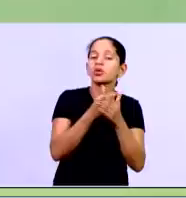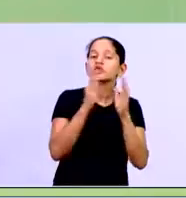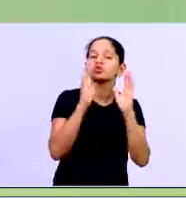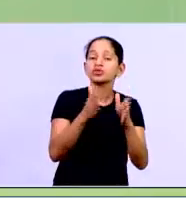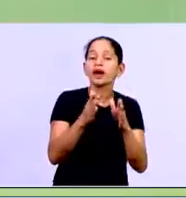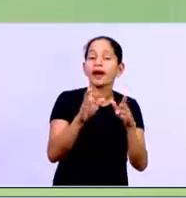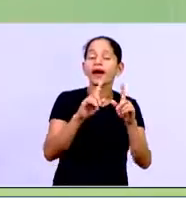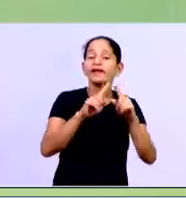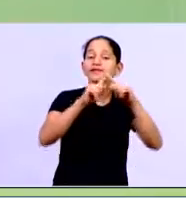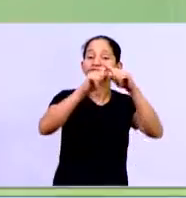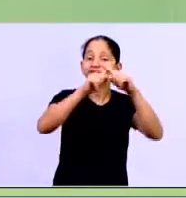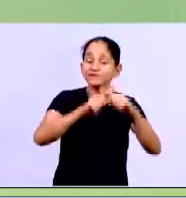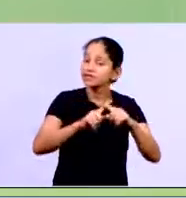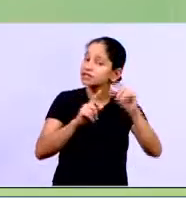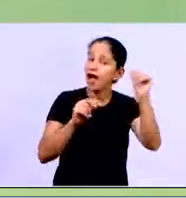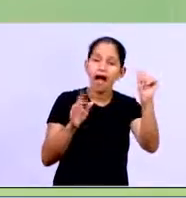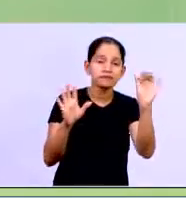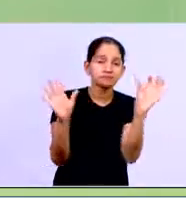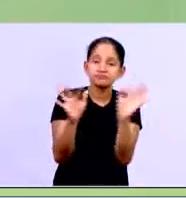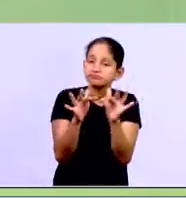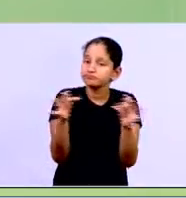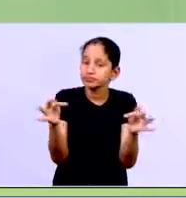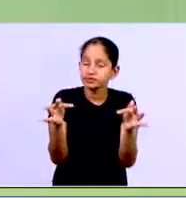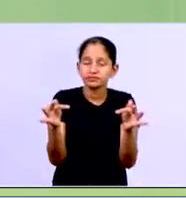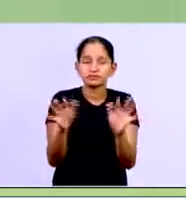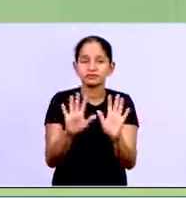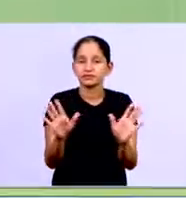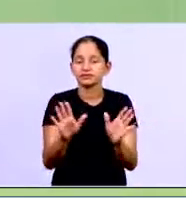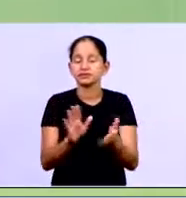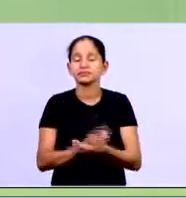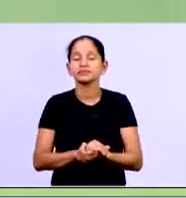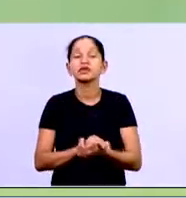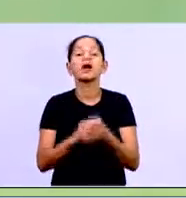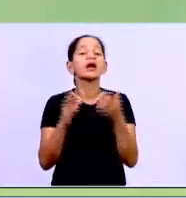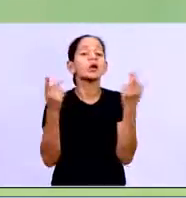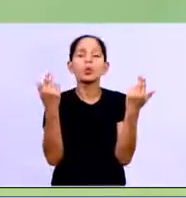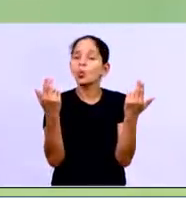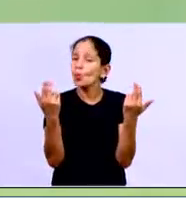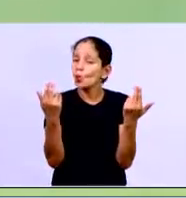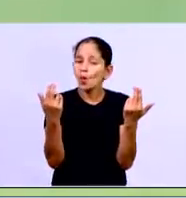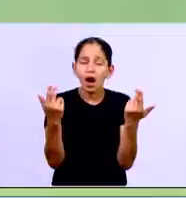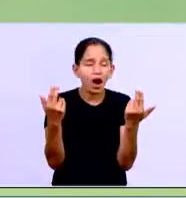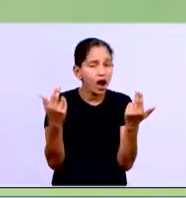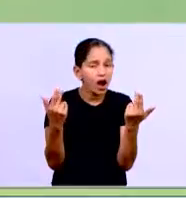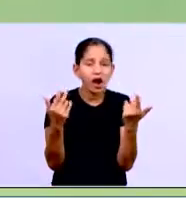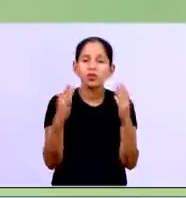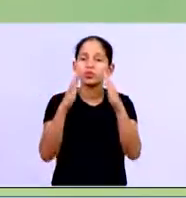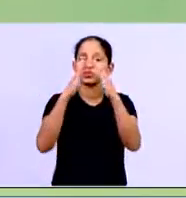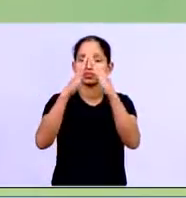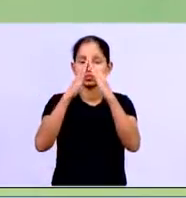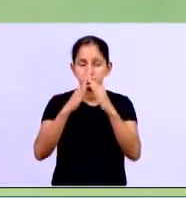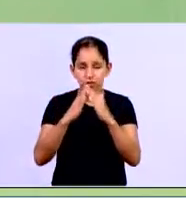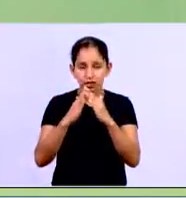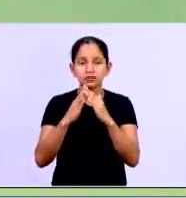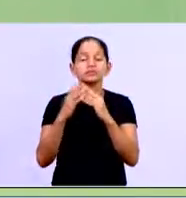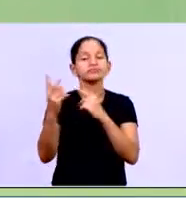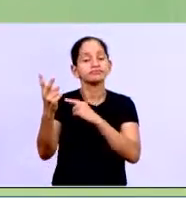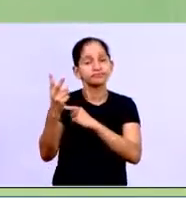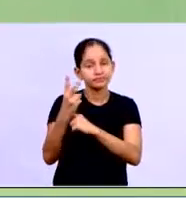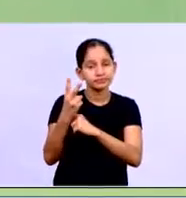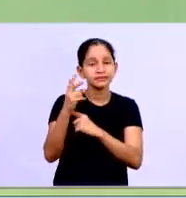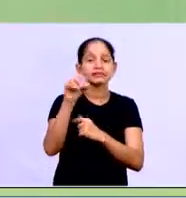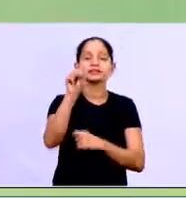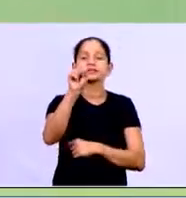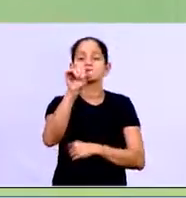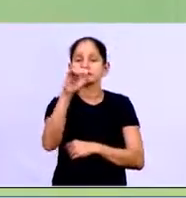amortização. Ponto. Ok? Vamos lá. O mesmo problema, um financiamento foi contratado pelo sistema